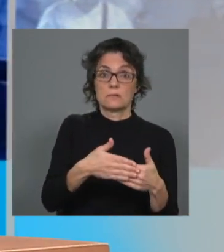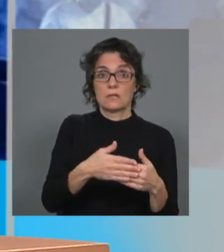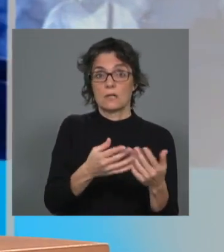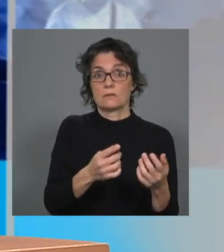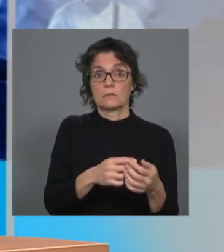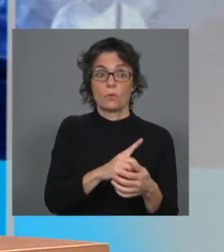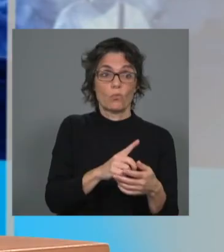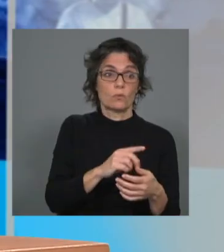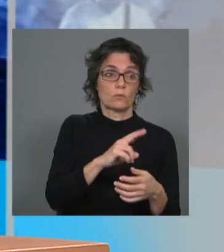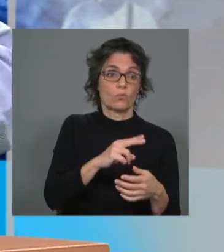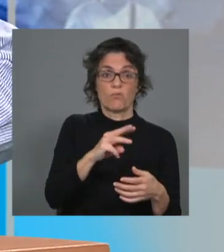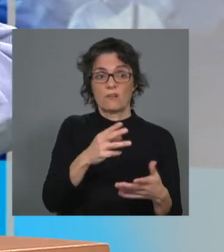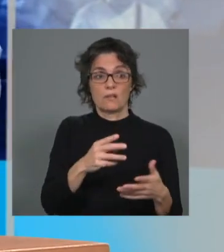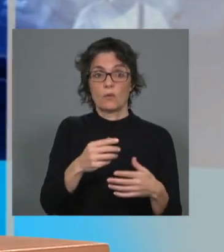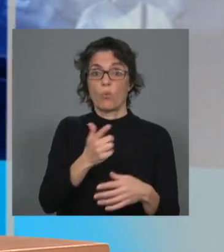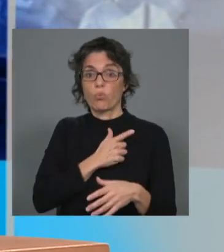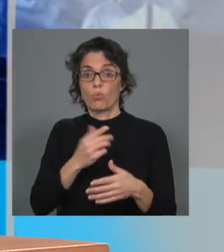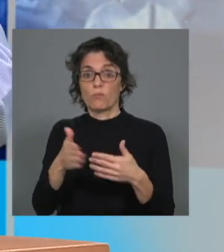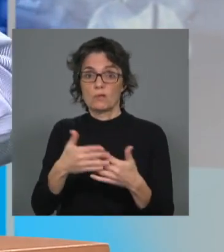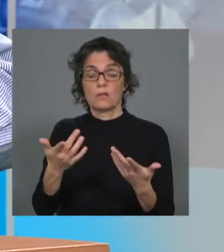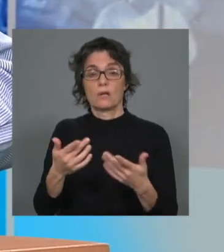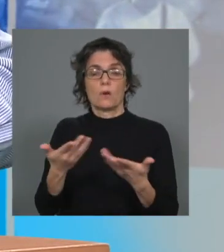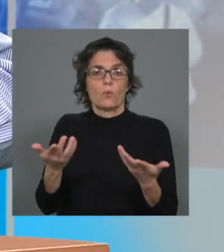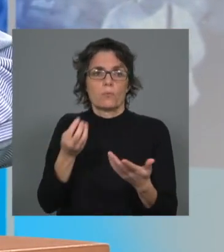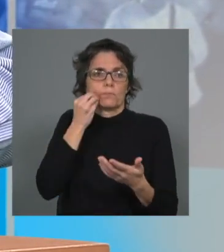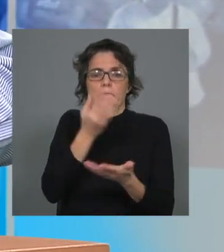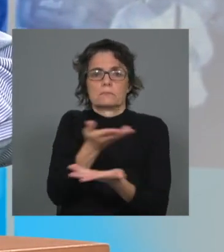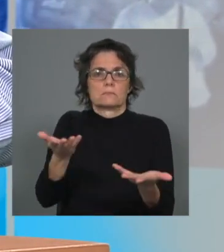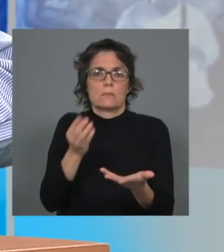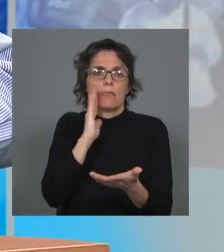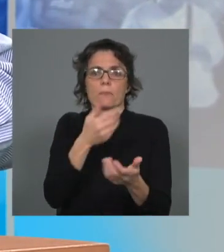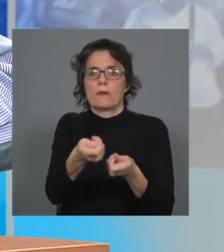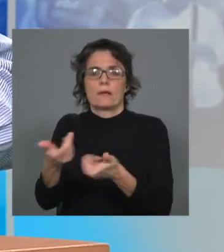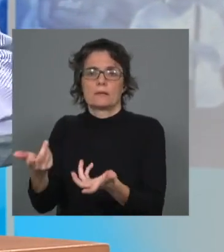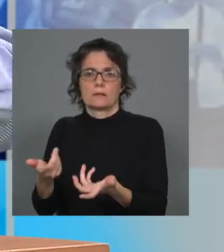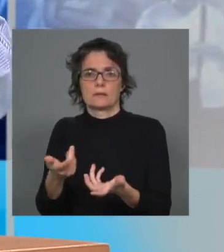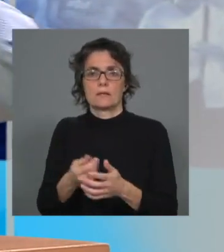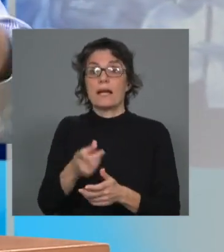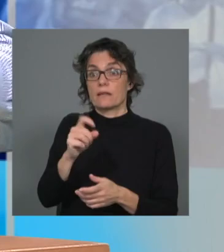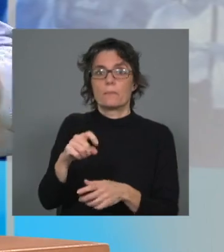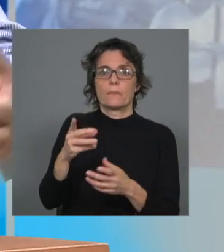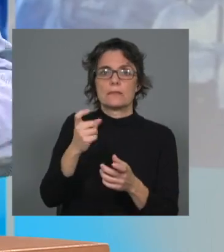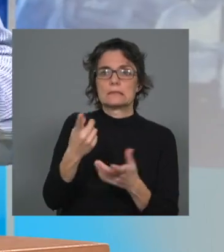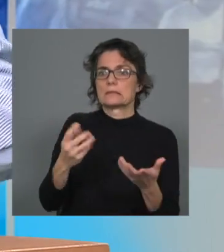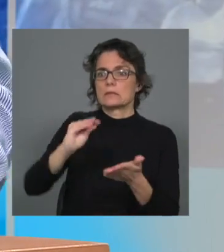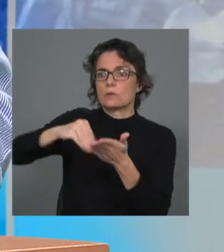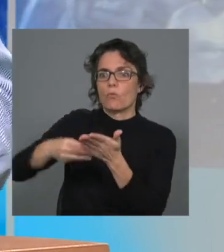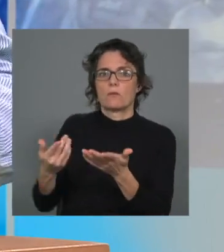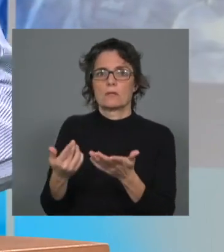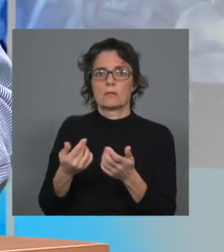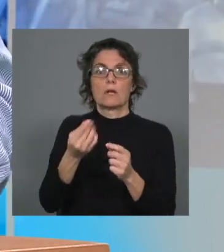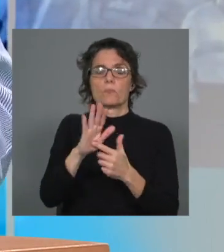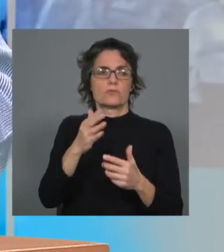ou encerramento de turmas, ou encerramento de valências, ou a necessidade de contratação, como um colégio que teve,